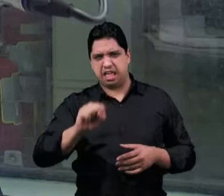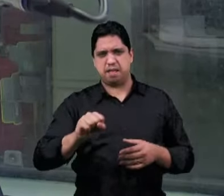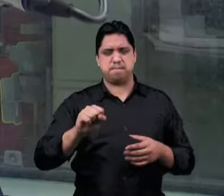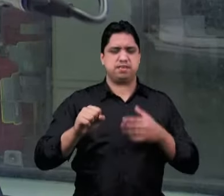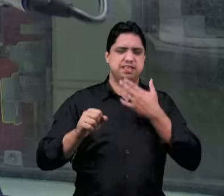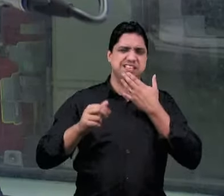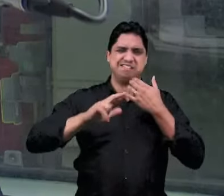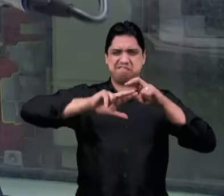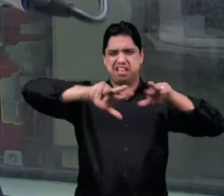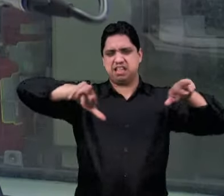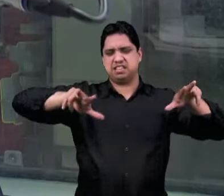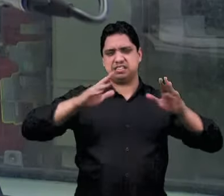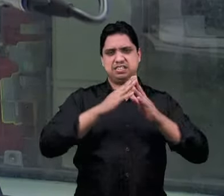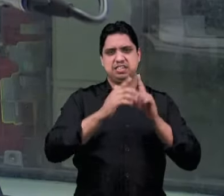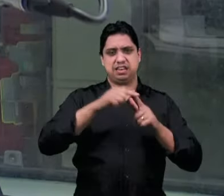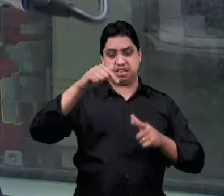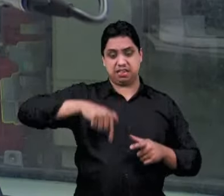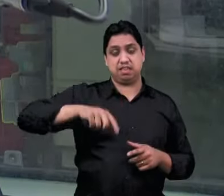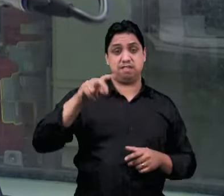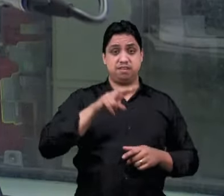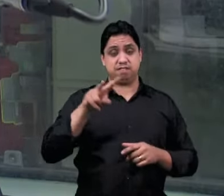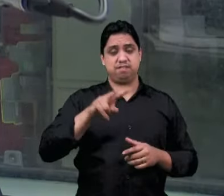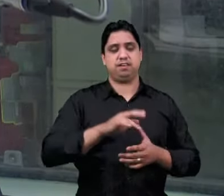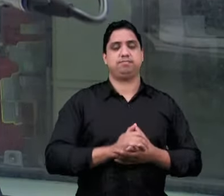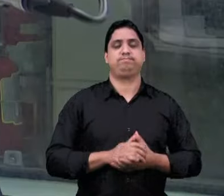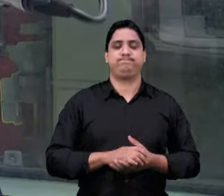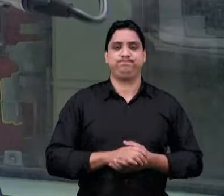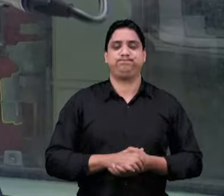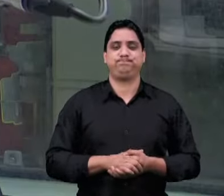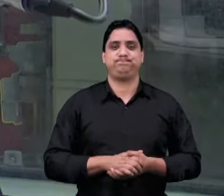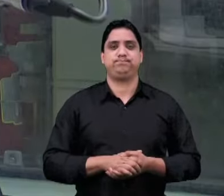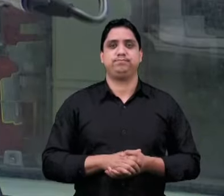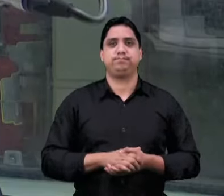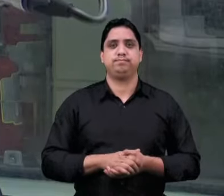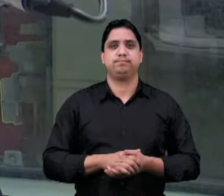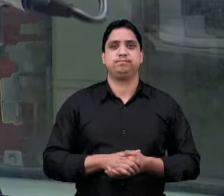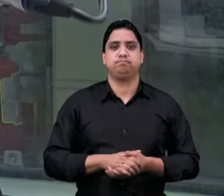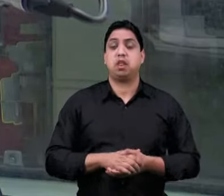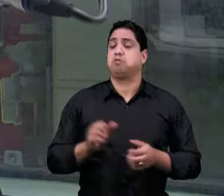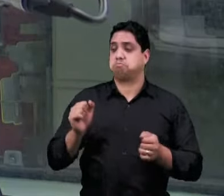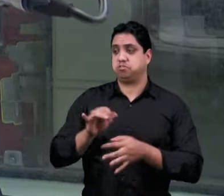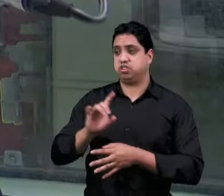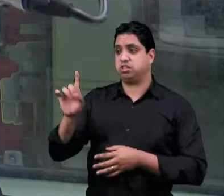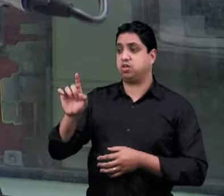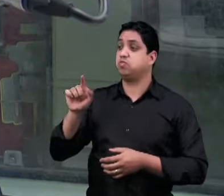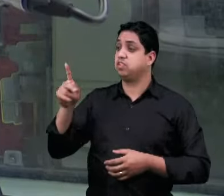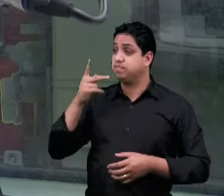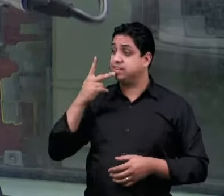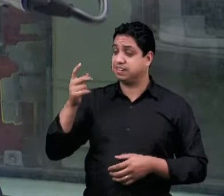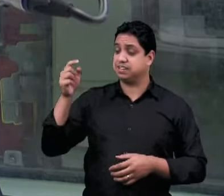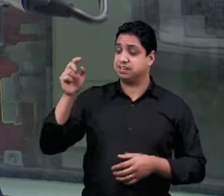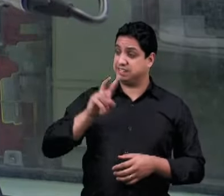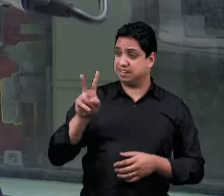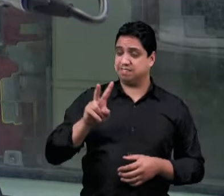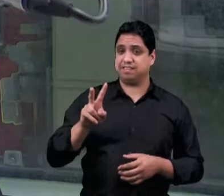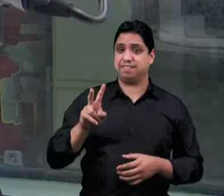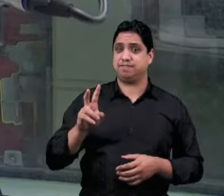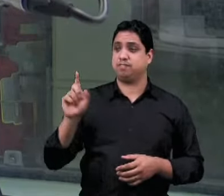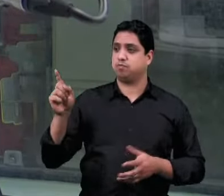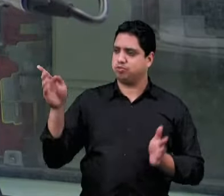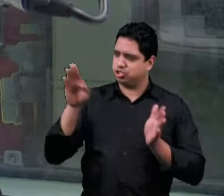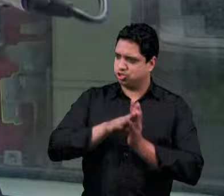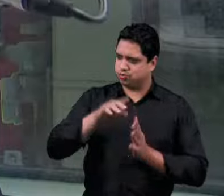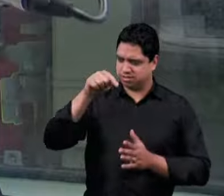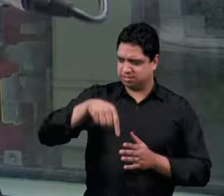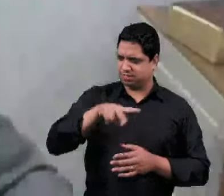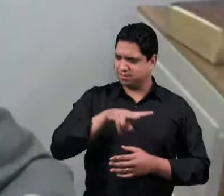igrejas aqui dentro de Vila Velha. Glória a Deus. Inclusive, o senhor está falando de Vila Velha. Quando o senhor chegou